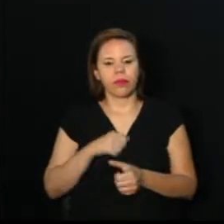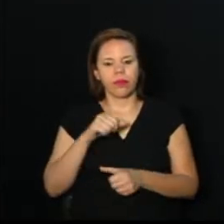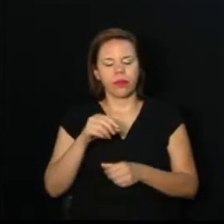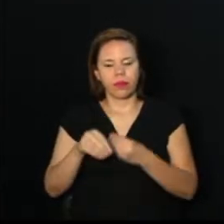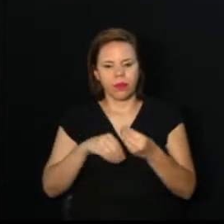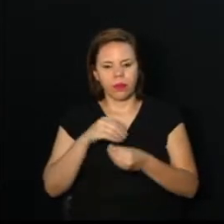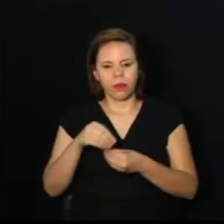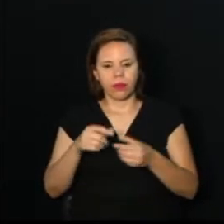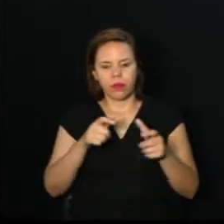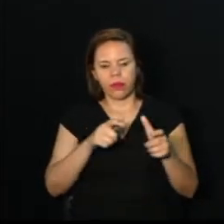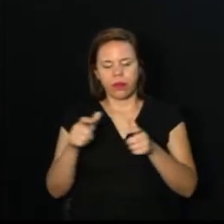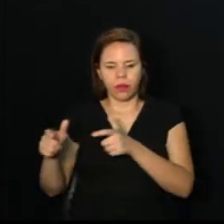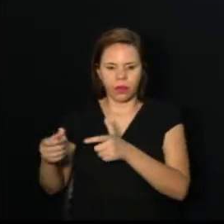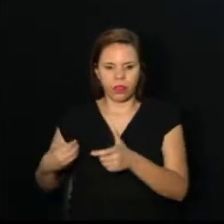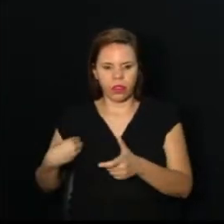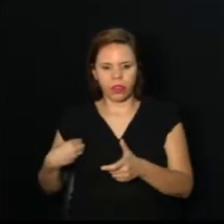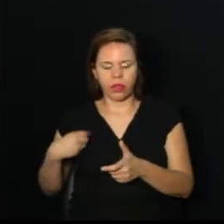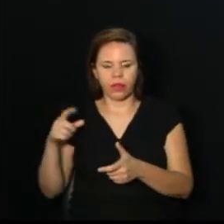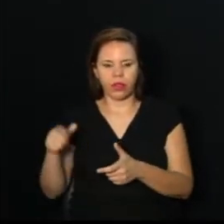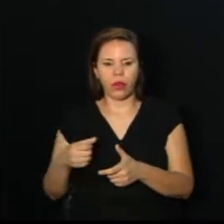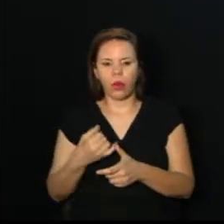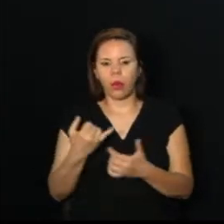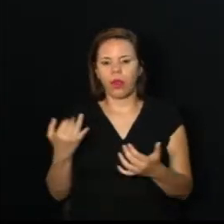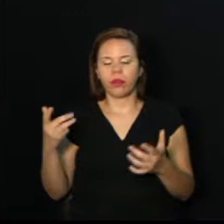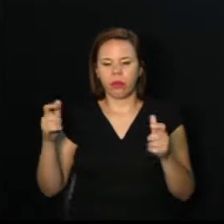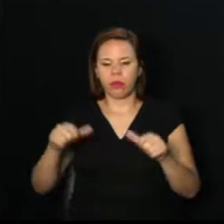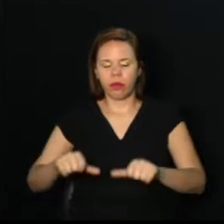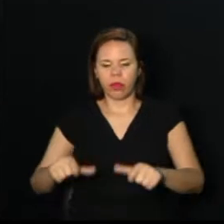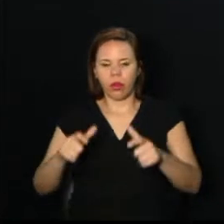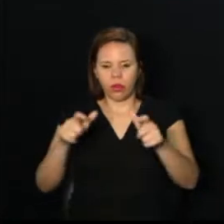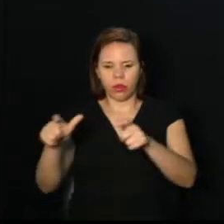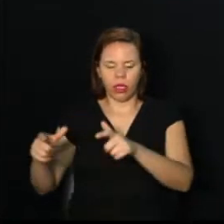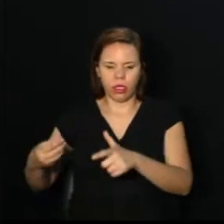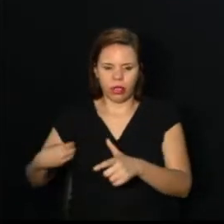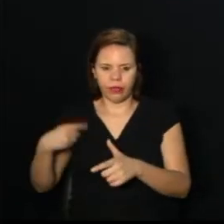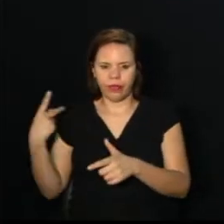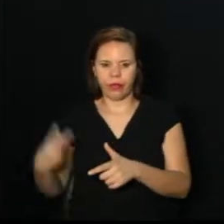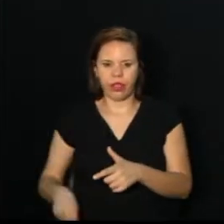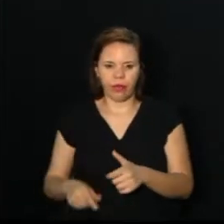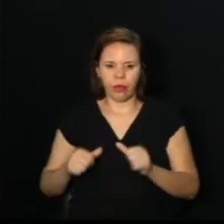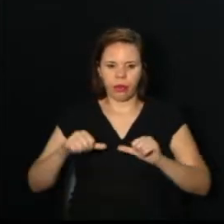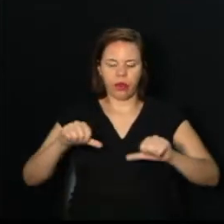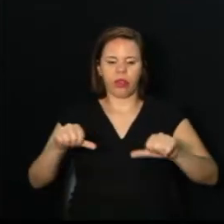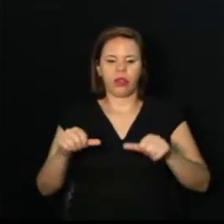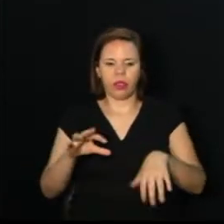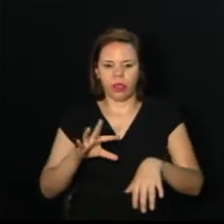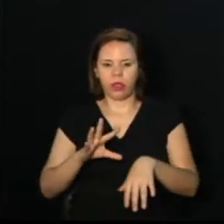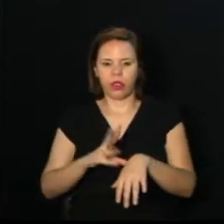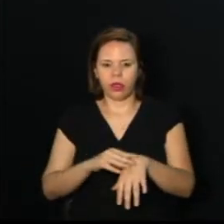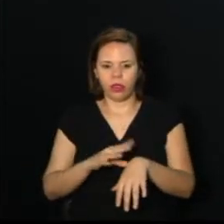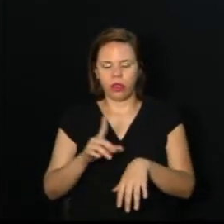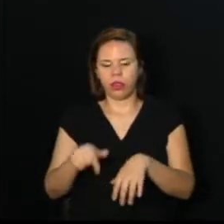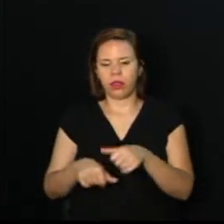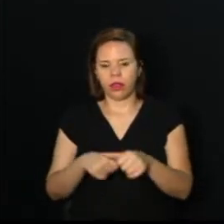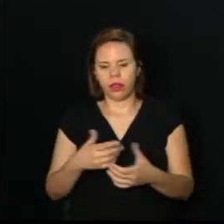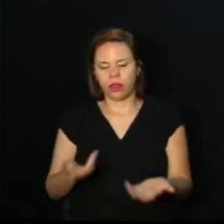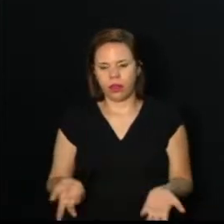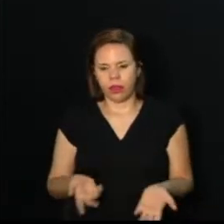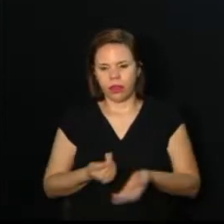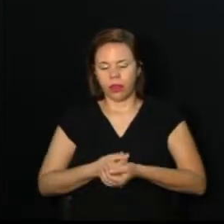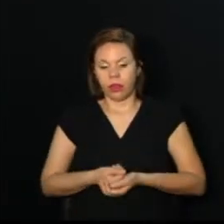modulação do ambiente. Quanto pior o ambiente, pior a doença, não é?